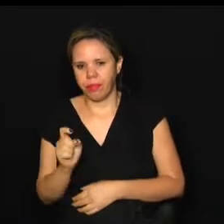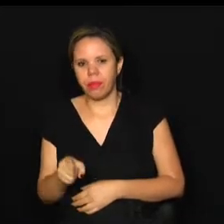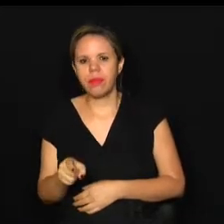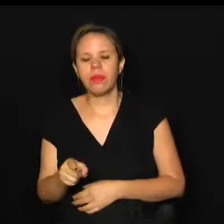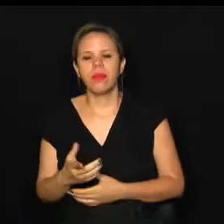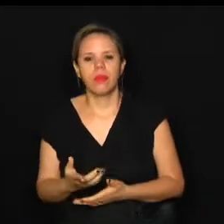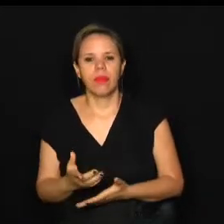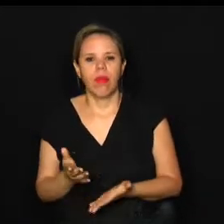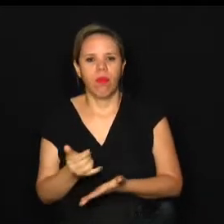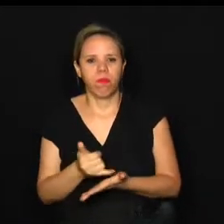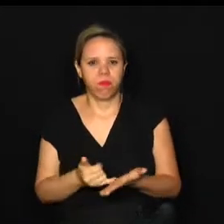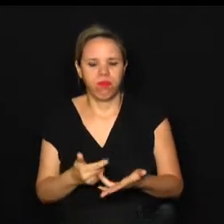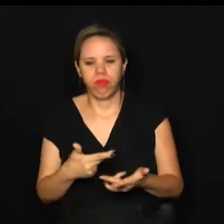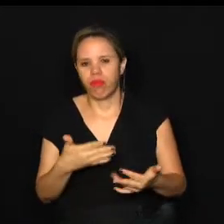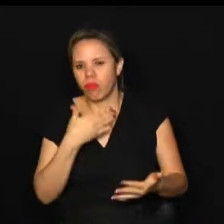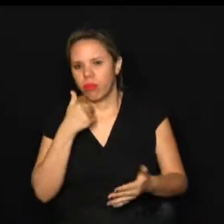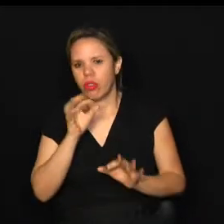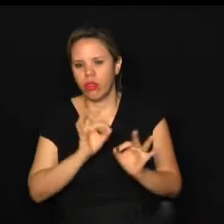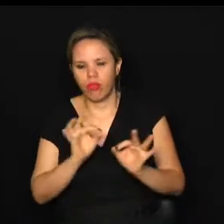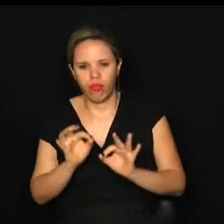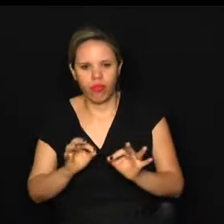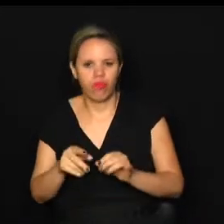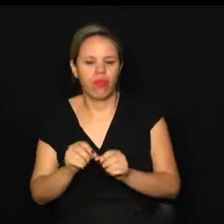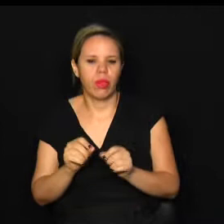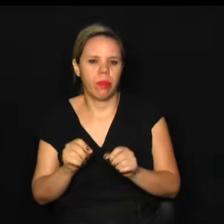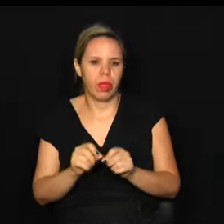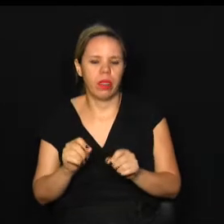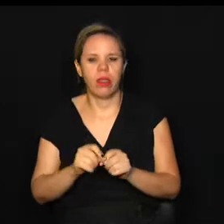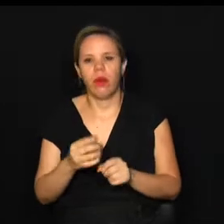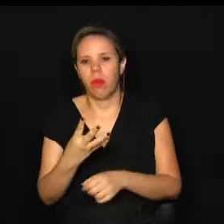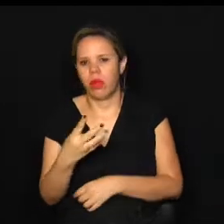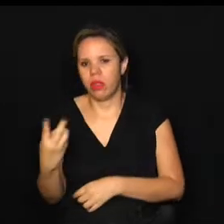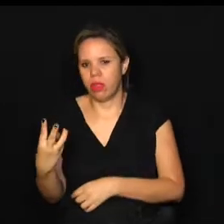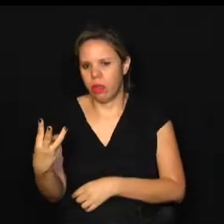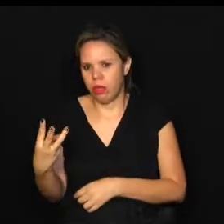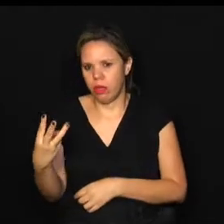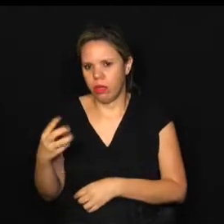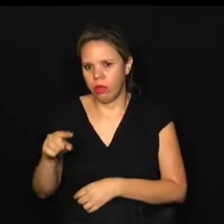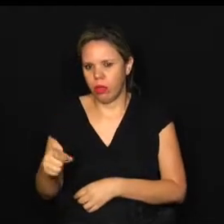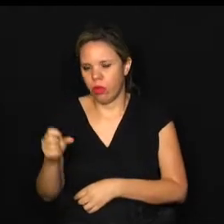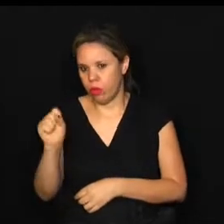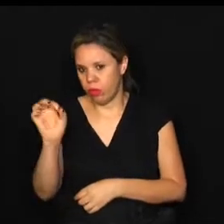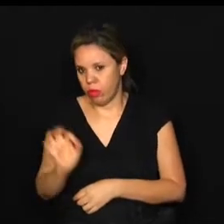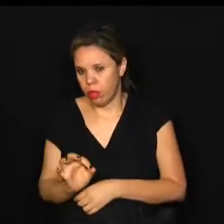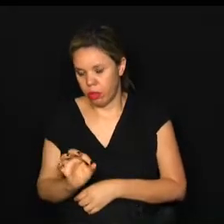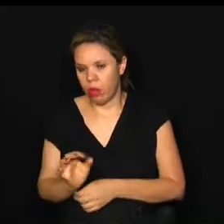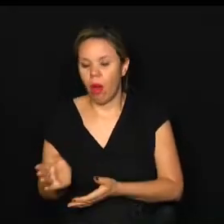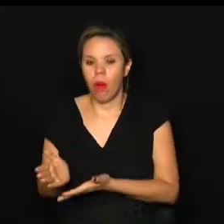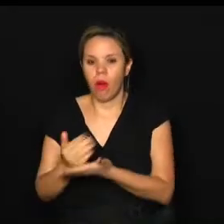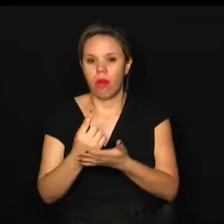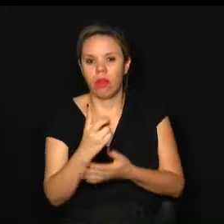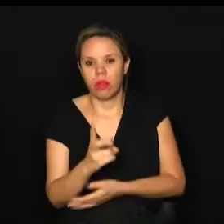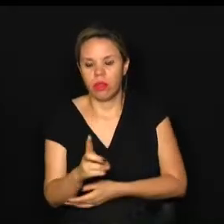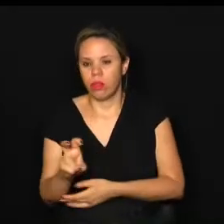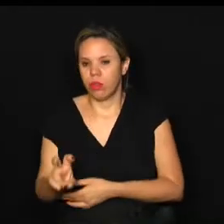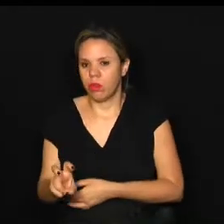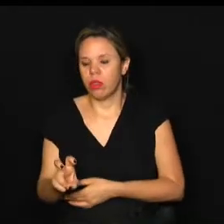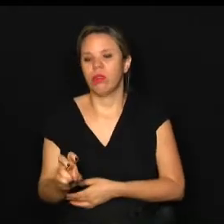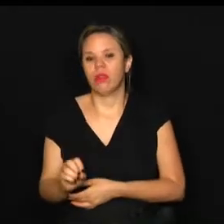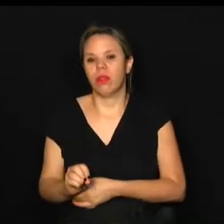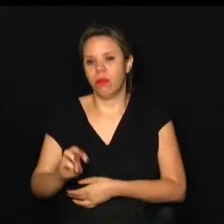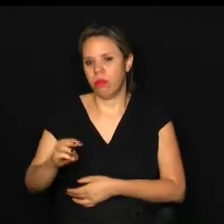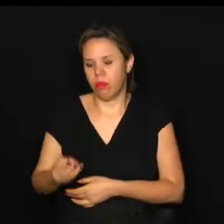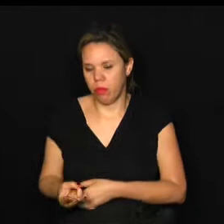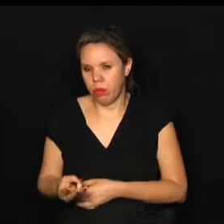e contribuições de melhoria realizou 43,8%, tendo arrecadado 150 milhões e 800 mil para uma